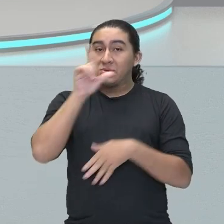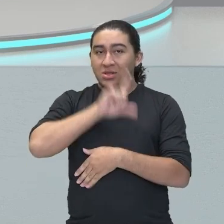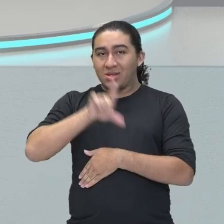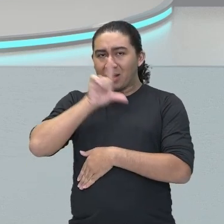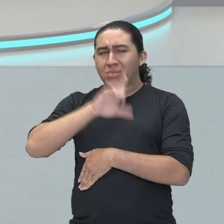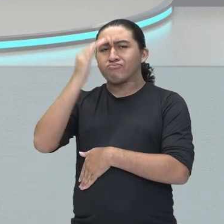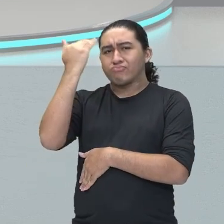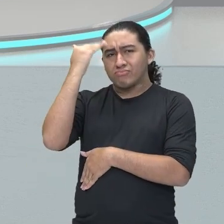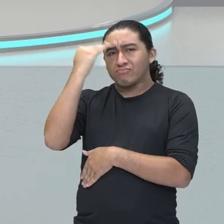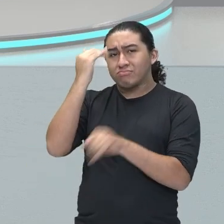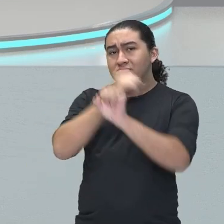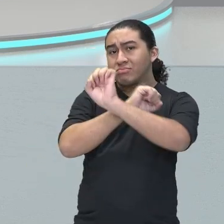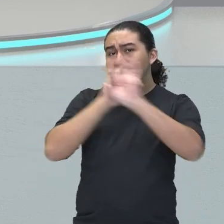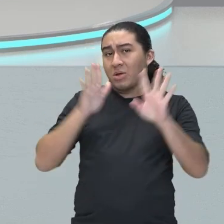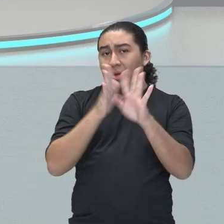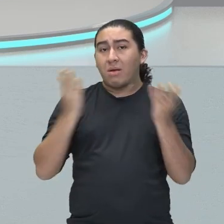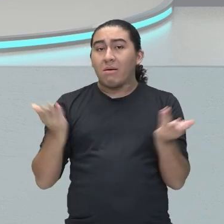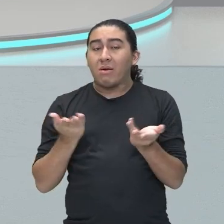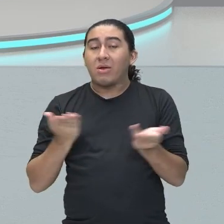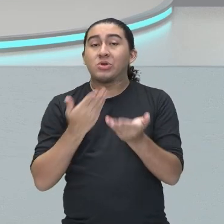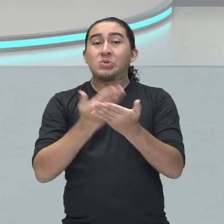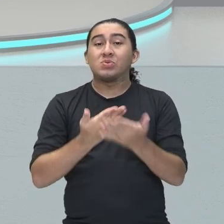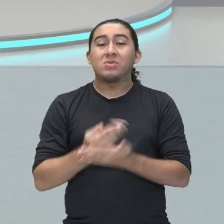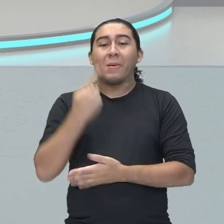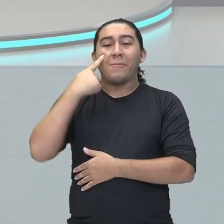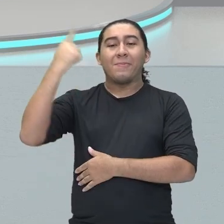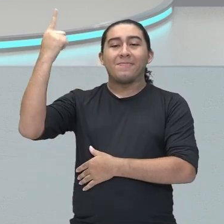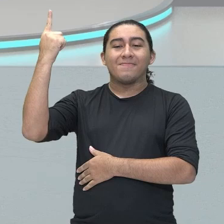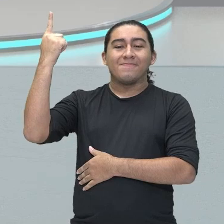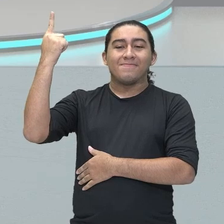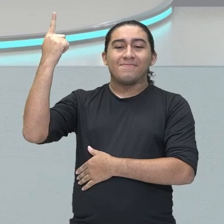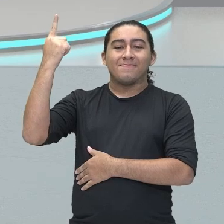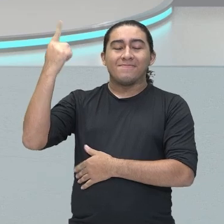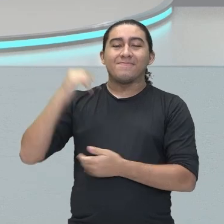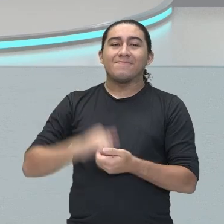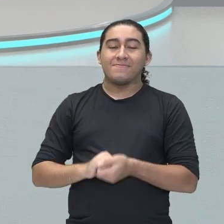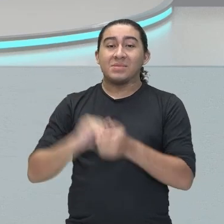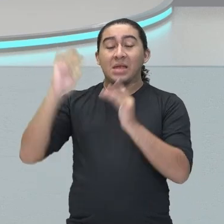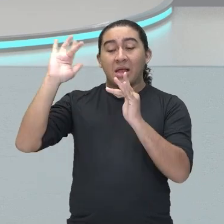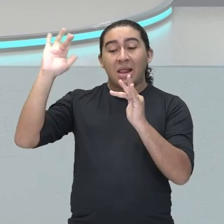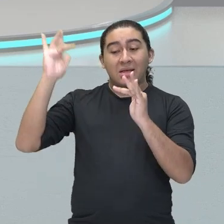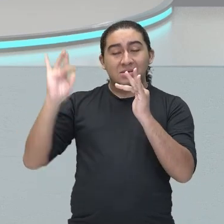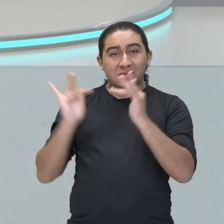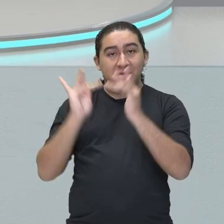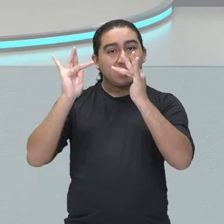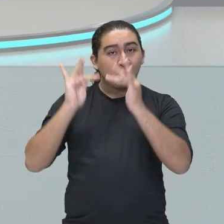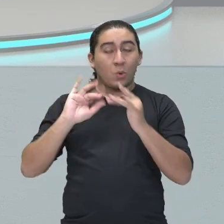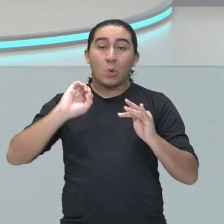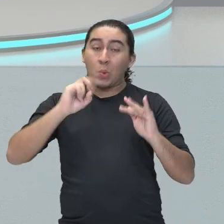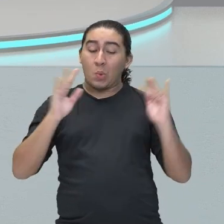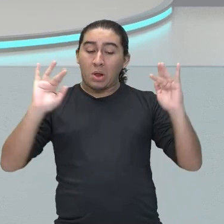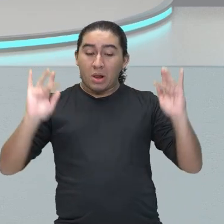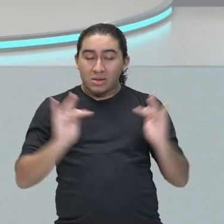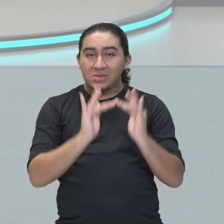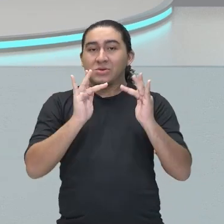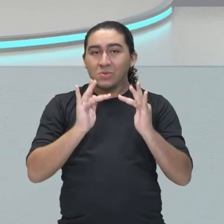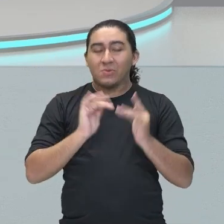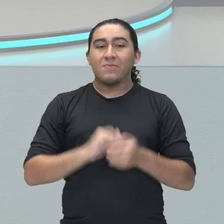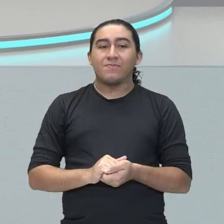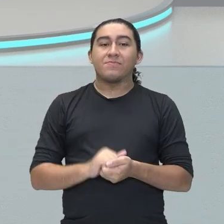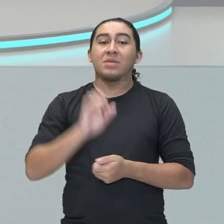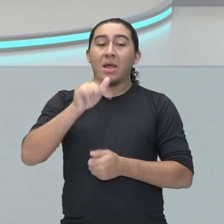Então agora vamos estudar um pouco sobre o classicismo, né? O classicismo corresponde a um movimento